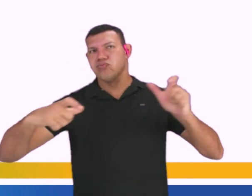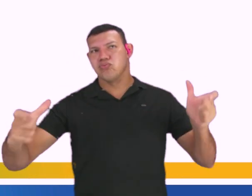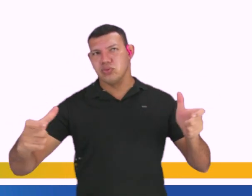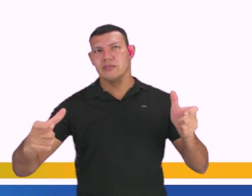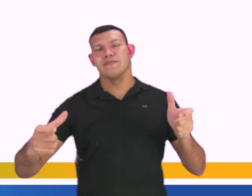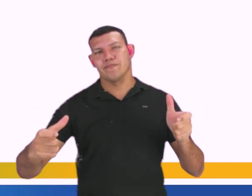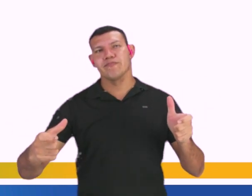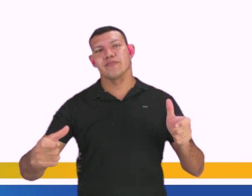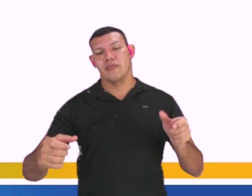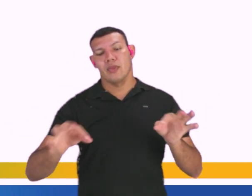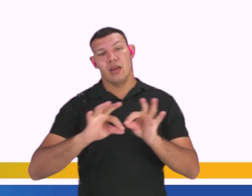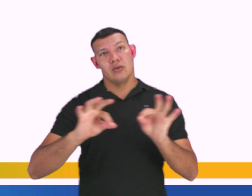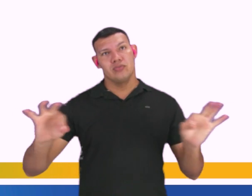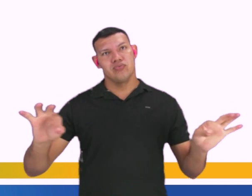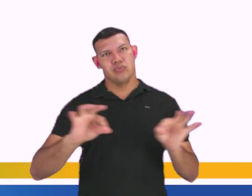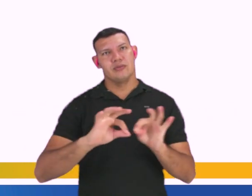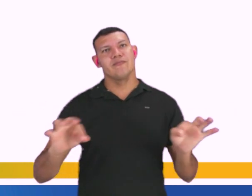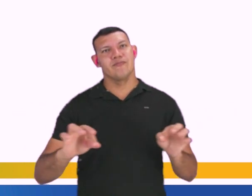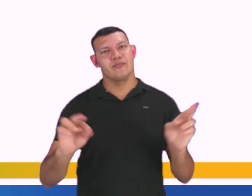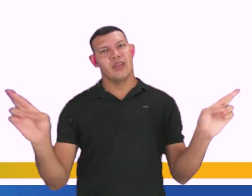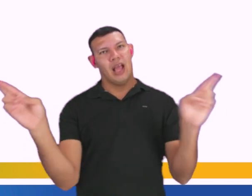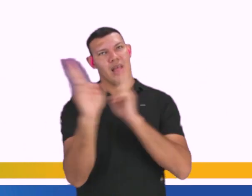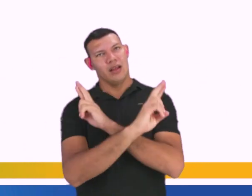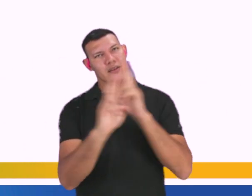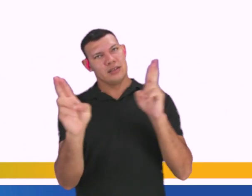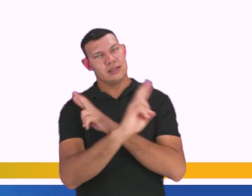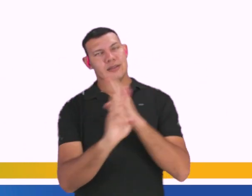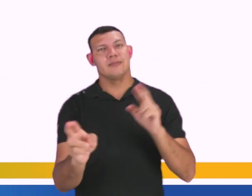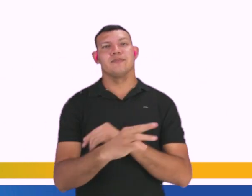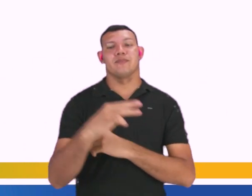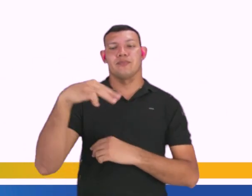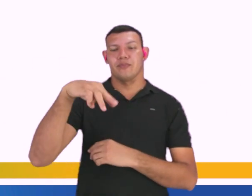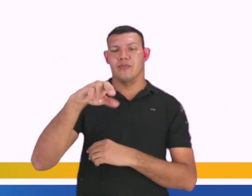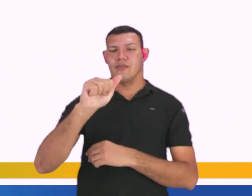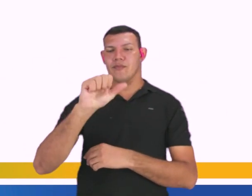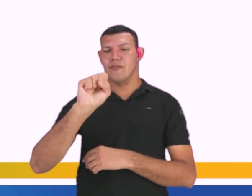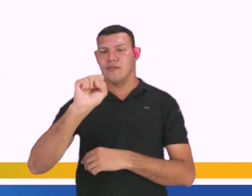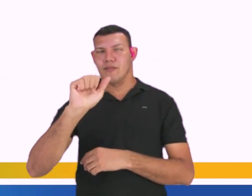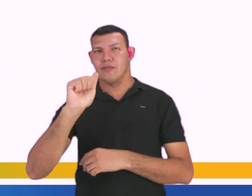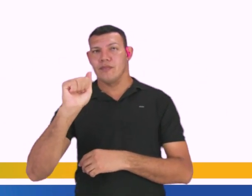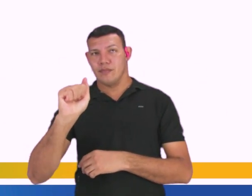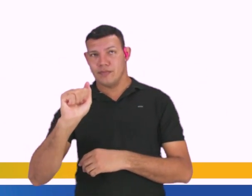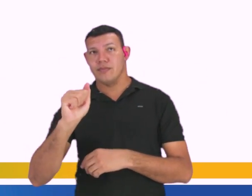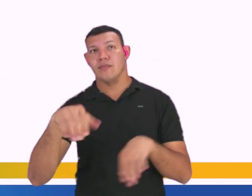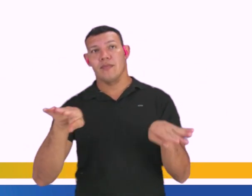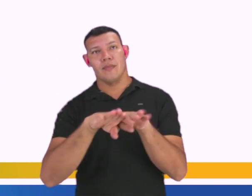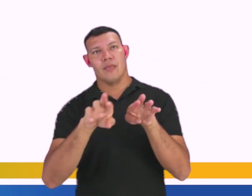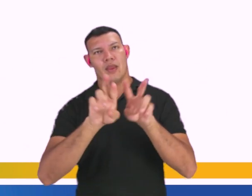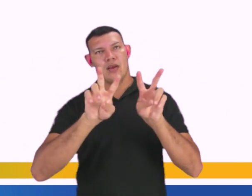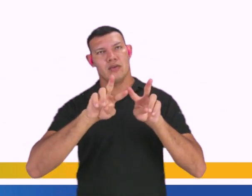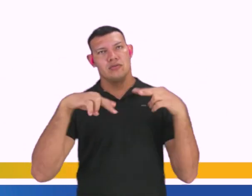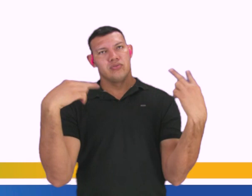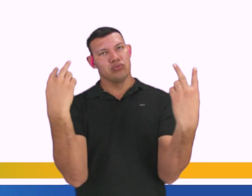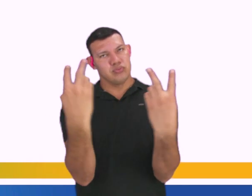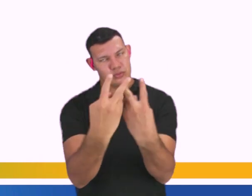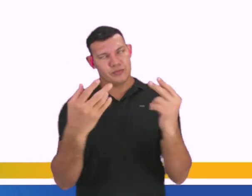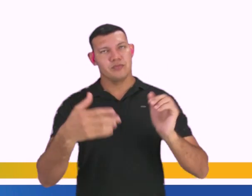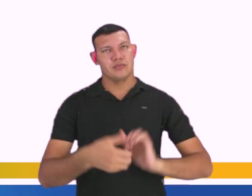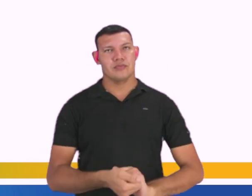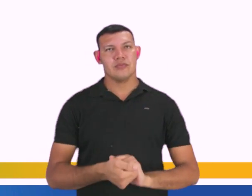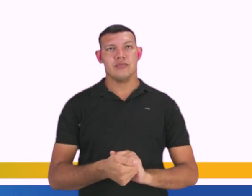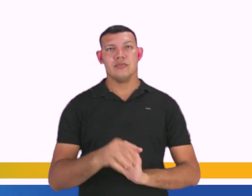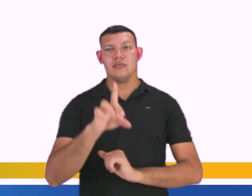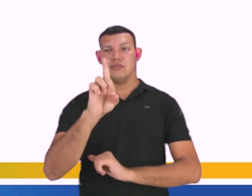grandeza física e ela relaciona duas outras, que é massa e também o volume desse material. Então, a densidade,